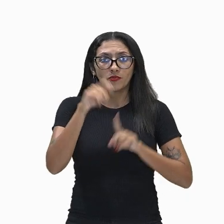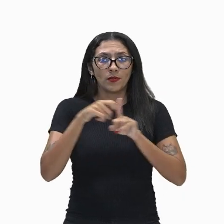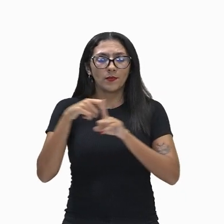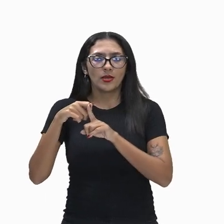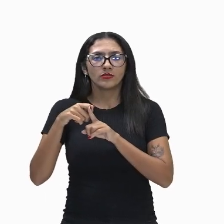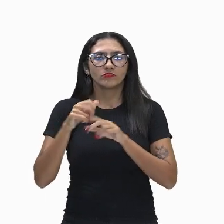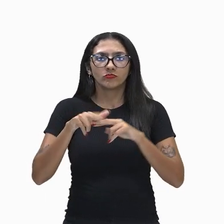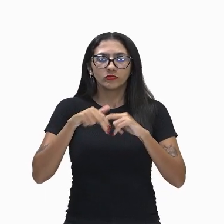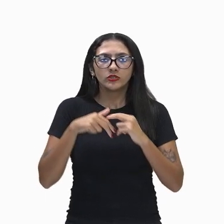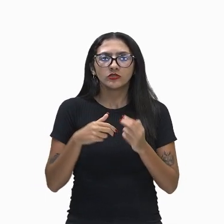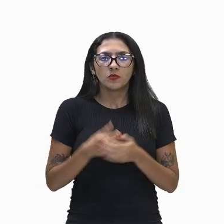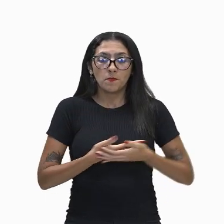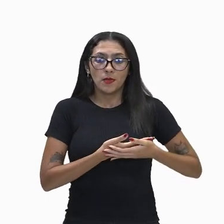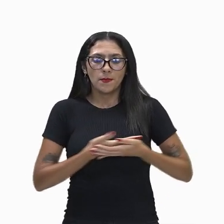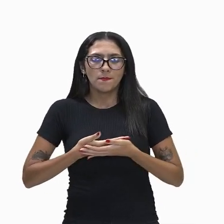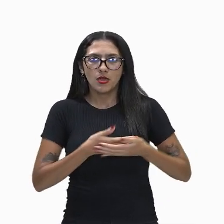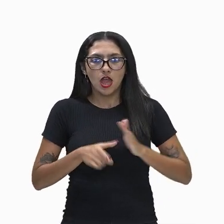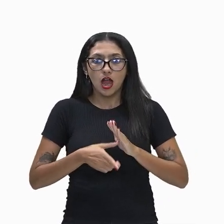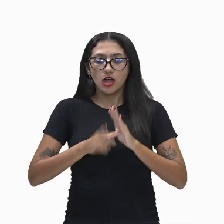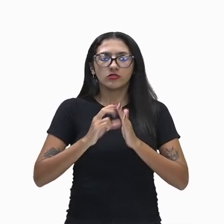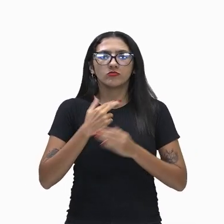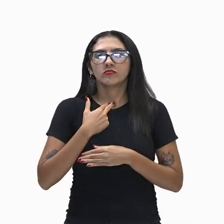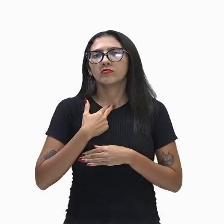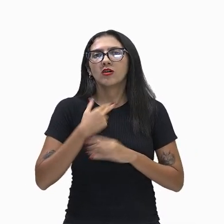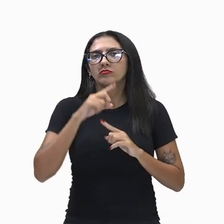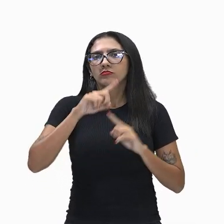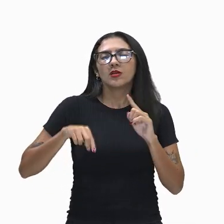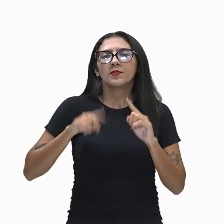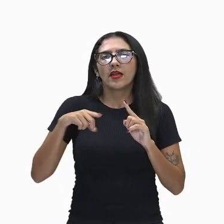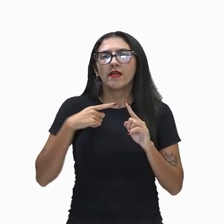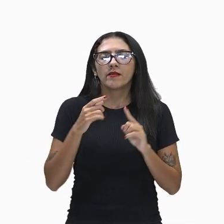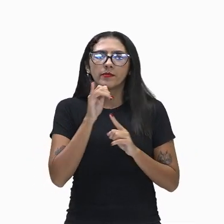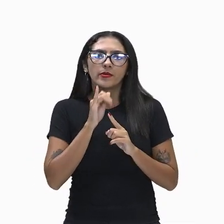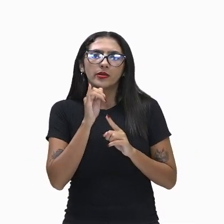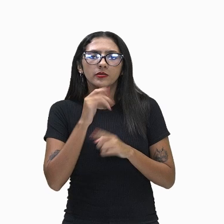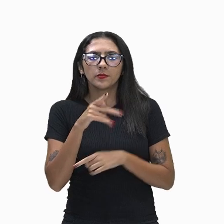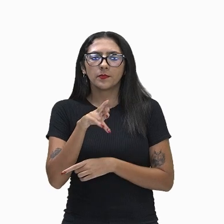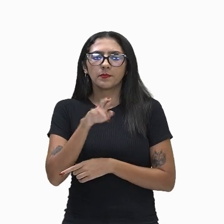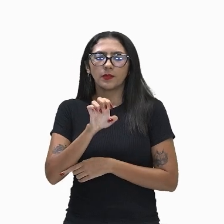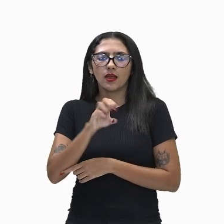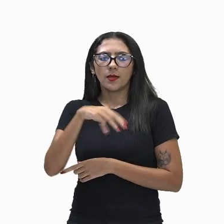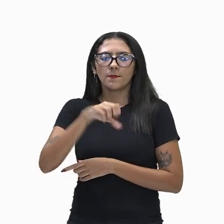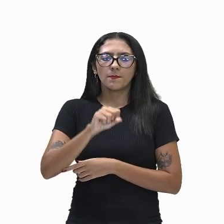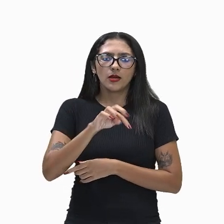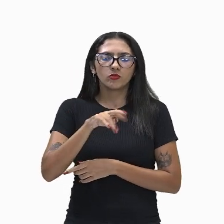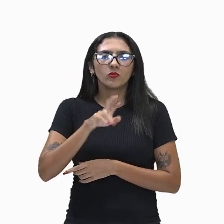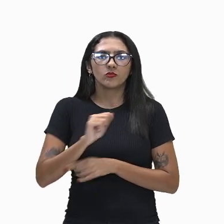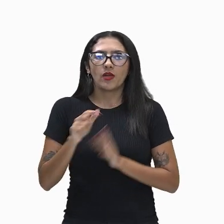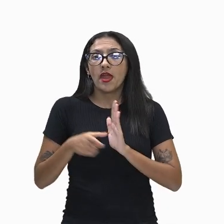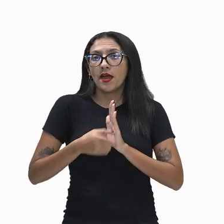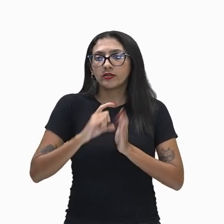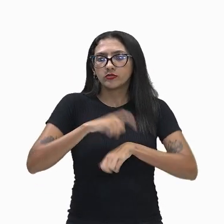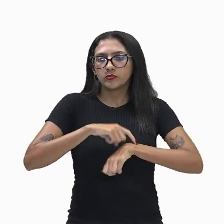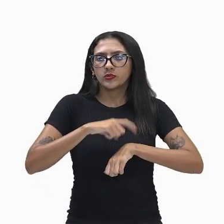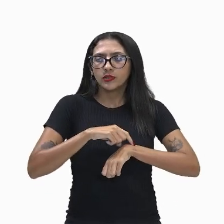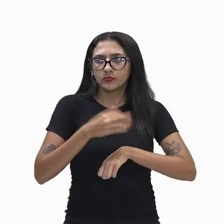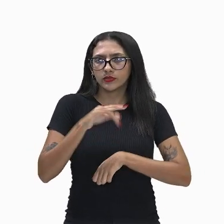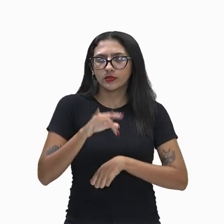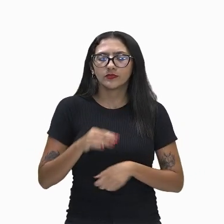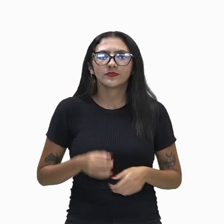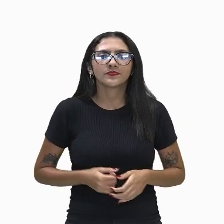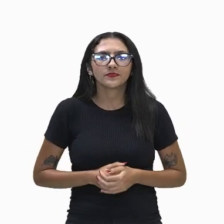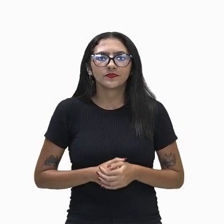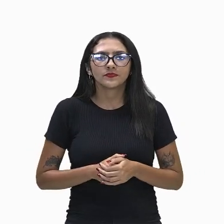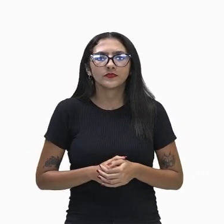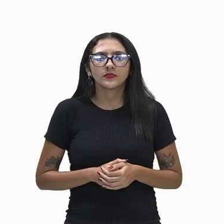não pode nascer antes disso. Se ele nascer antes disso, será um nascimento prematuro. E esse hormônio, a